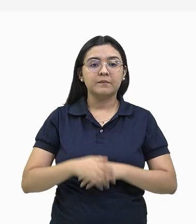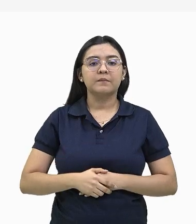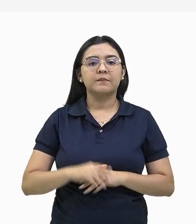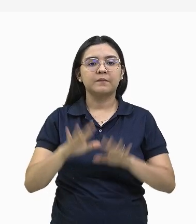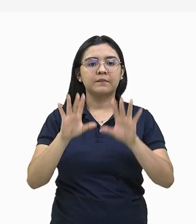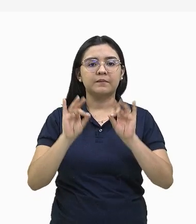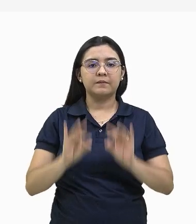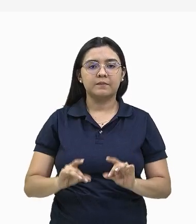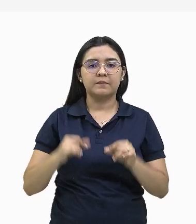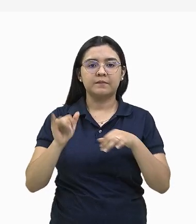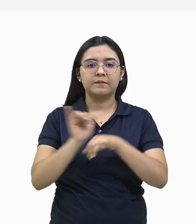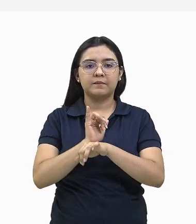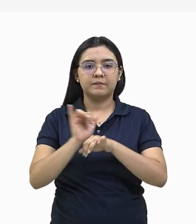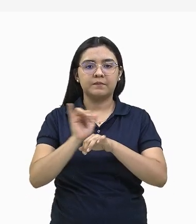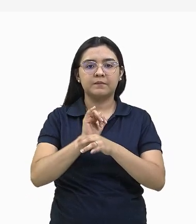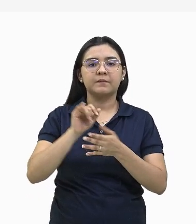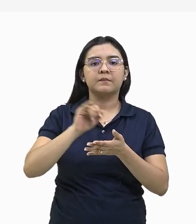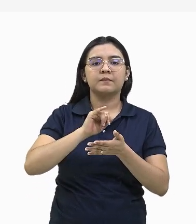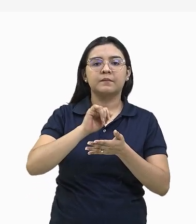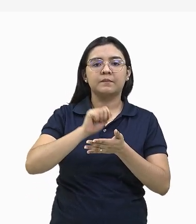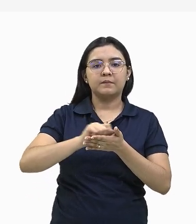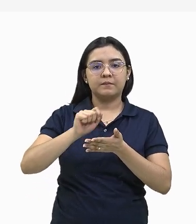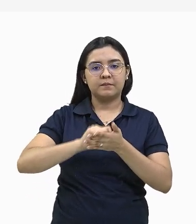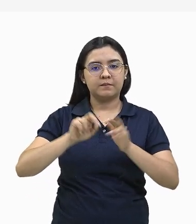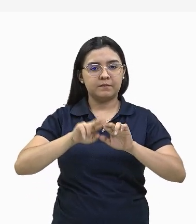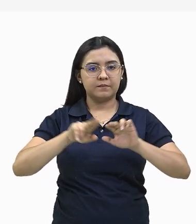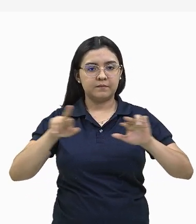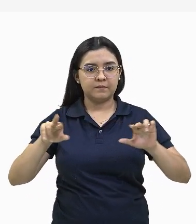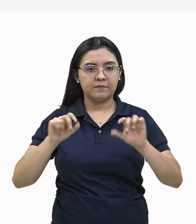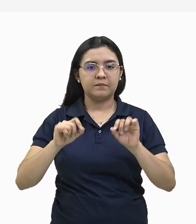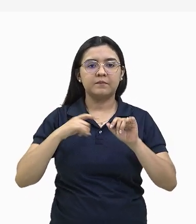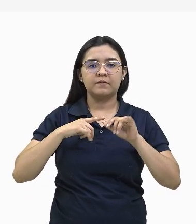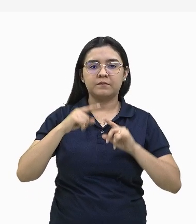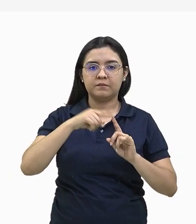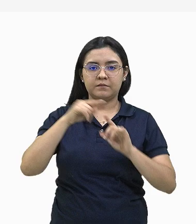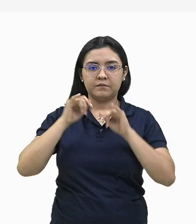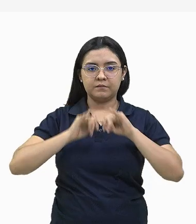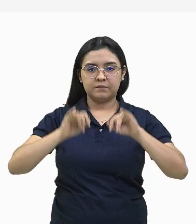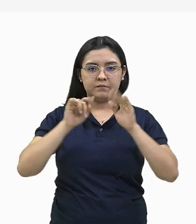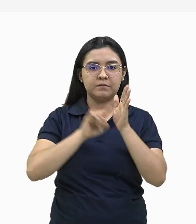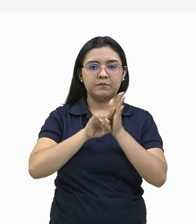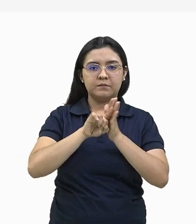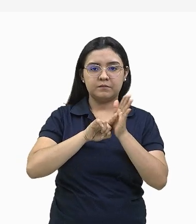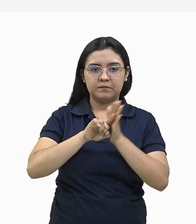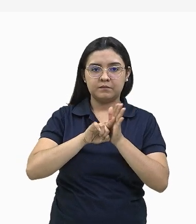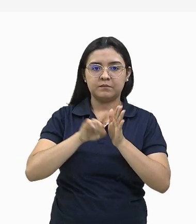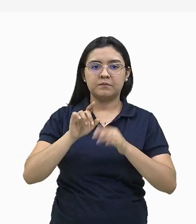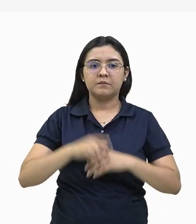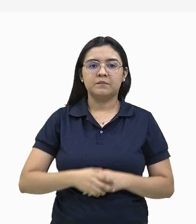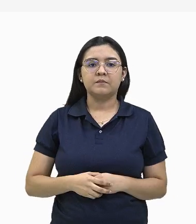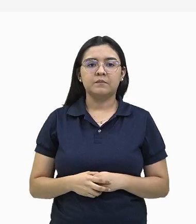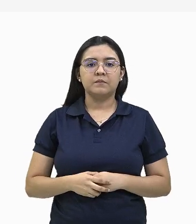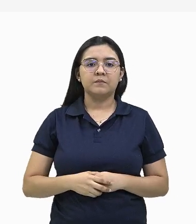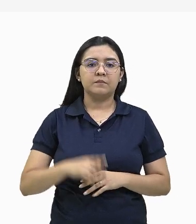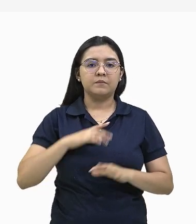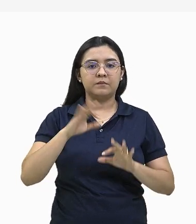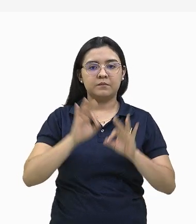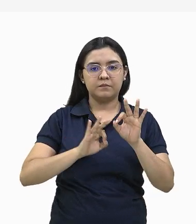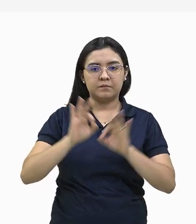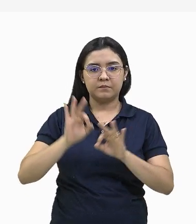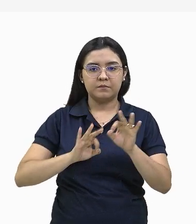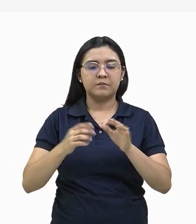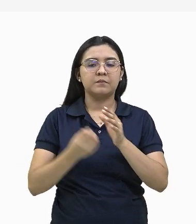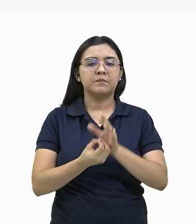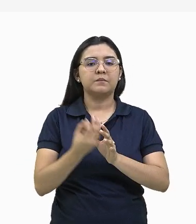o detalhamento, estratégia de escrita em diferentes modos de divulgação de pesquisas realizadas. Operações de